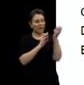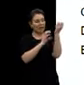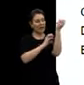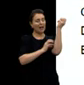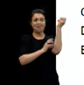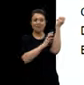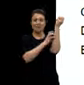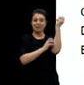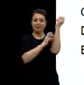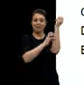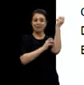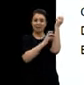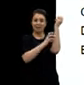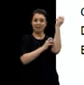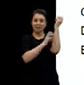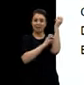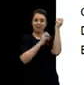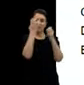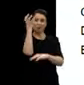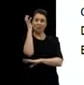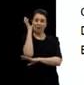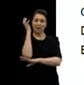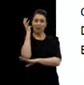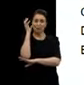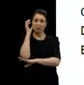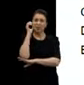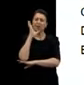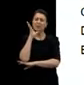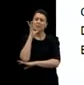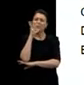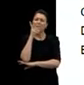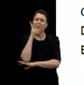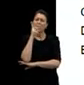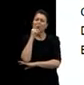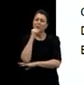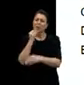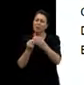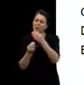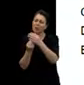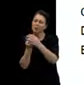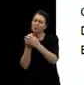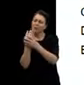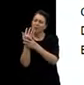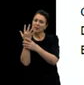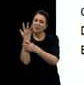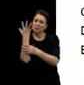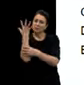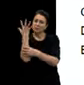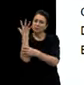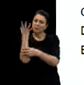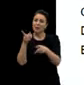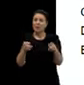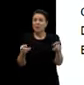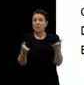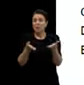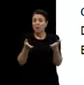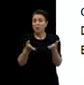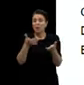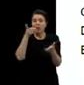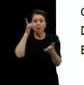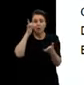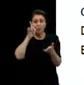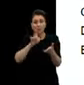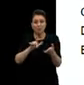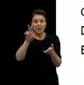brevifolia, árvore de crescimento lento em risco de extinção, mas agora é obtido por